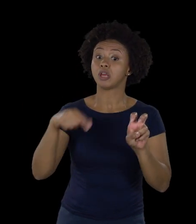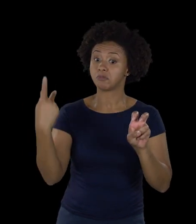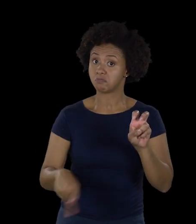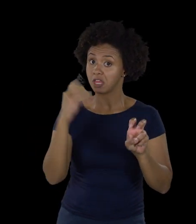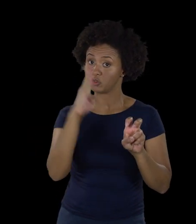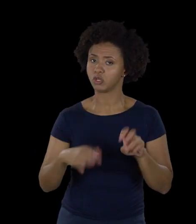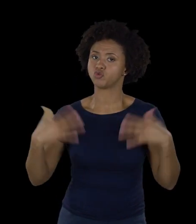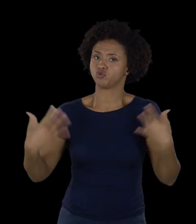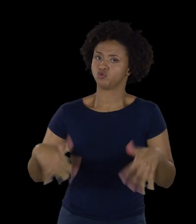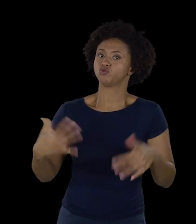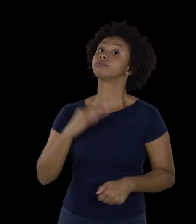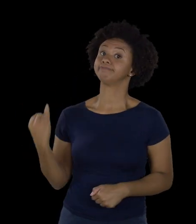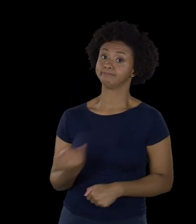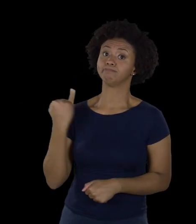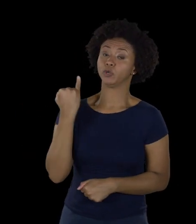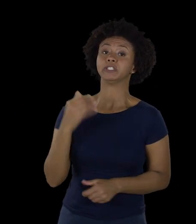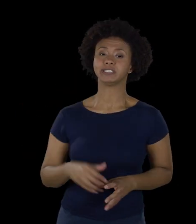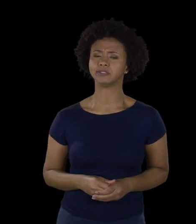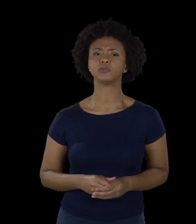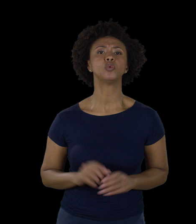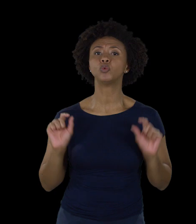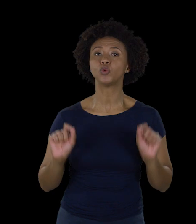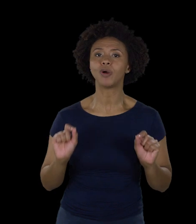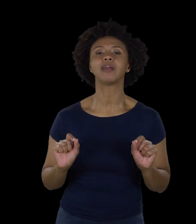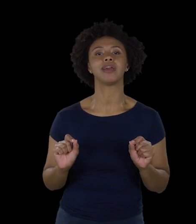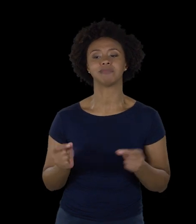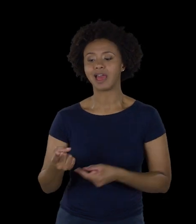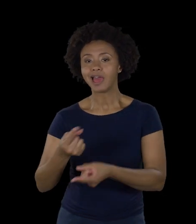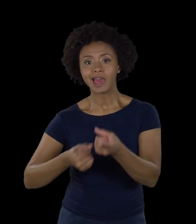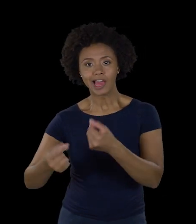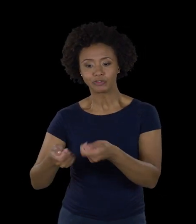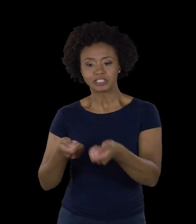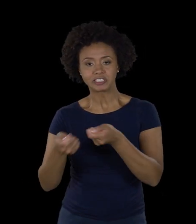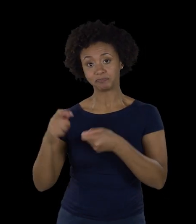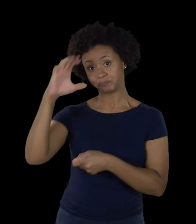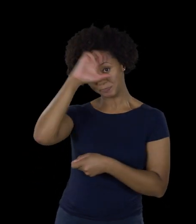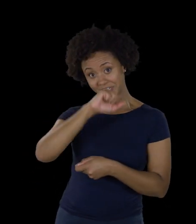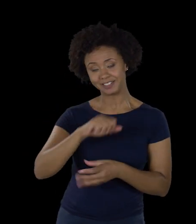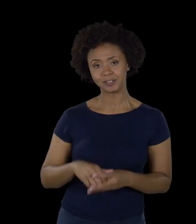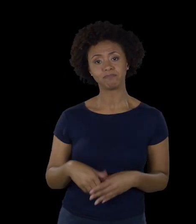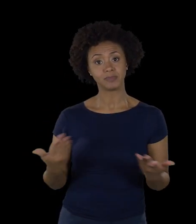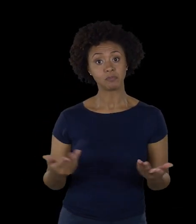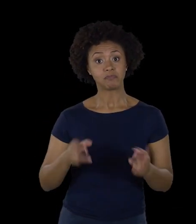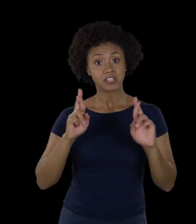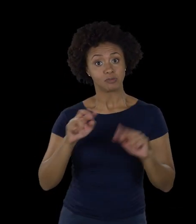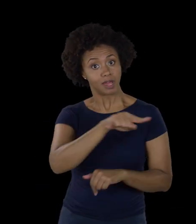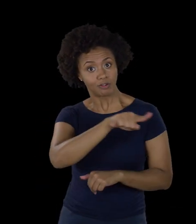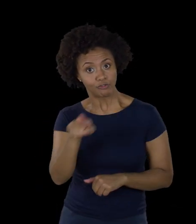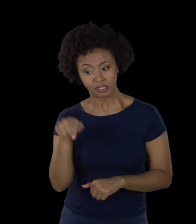para o brasileiro, que é justamente a educação financeira. Então, a gente conta com todos vocês para os